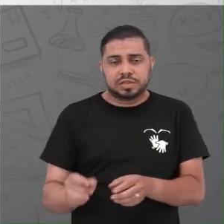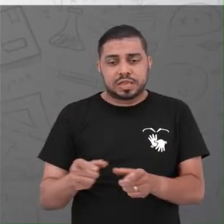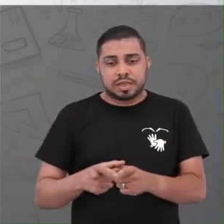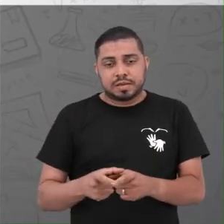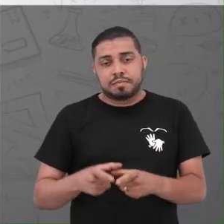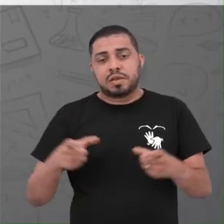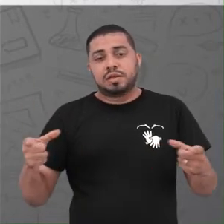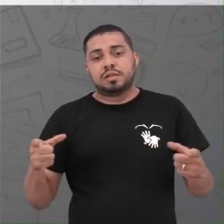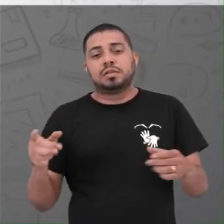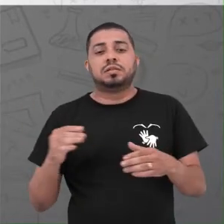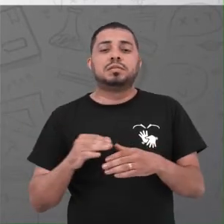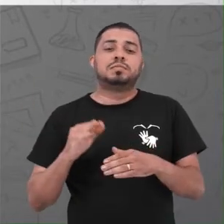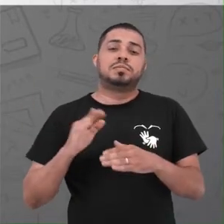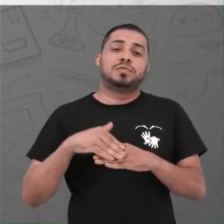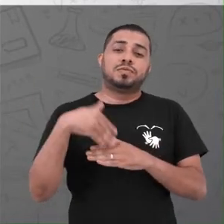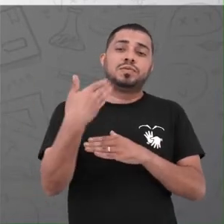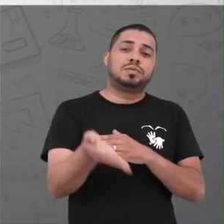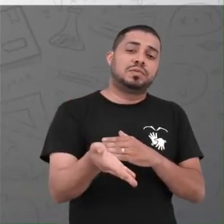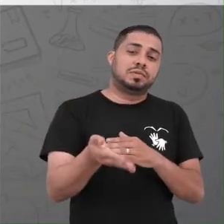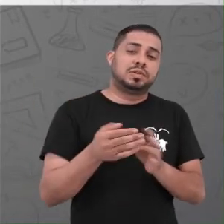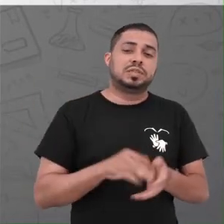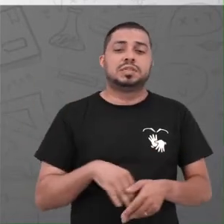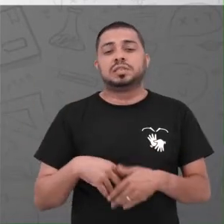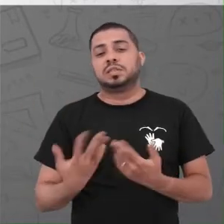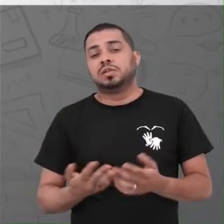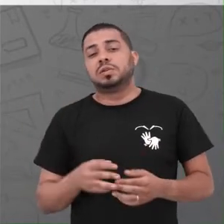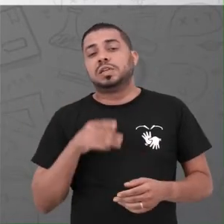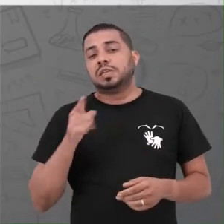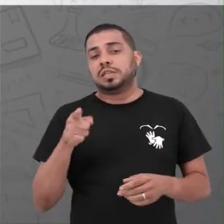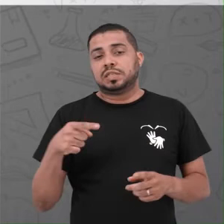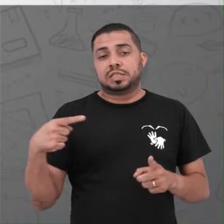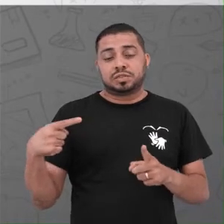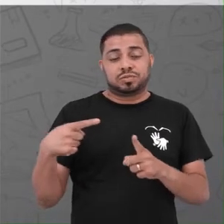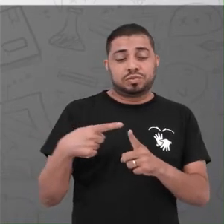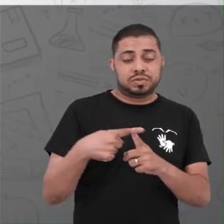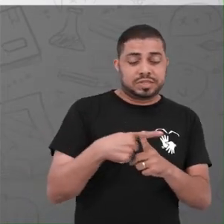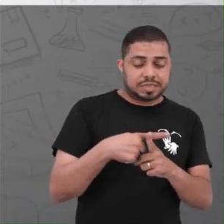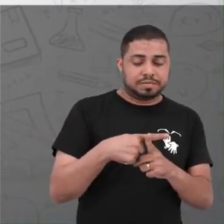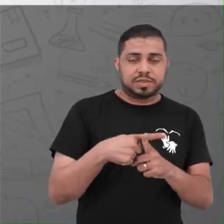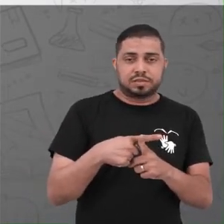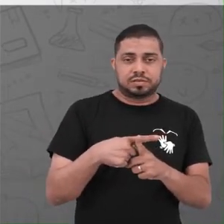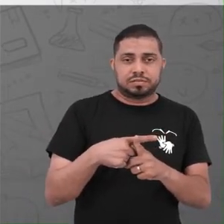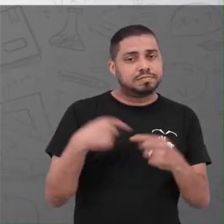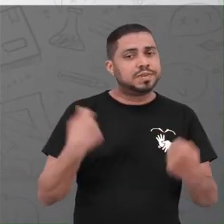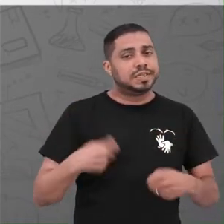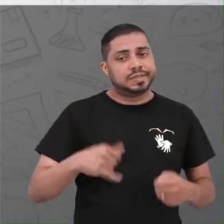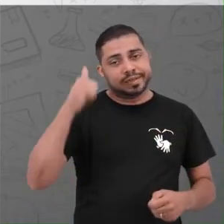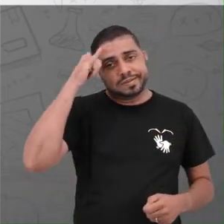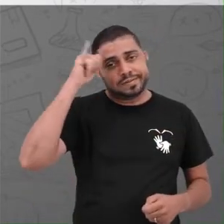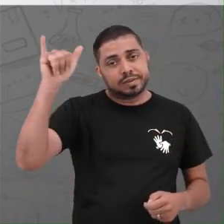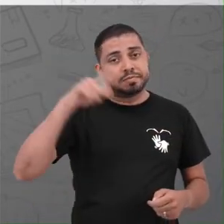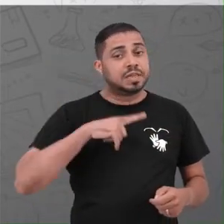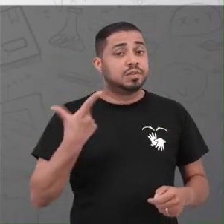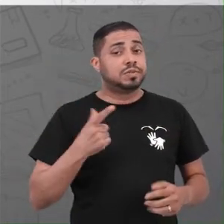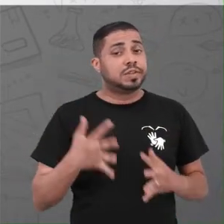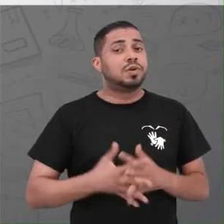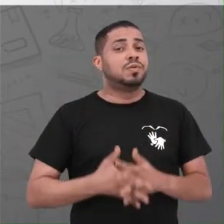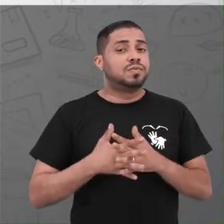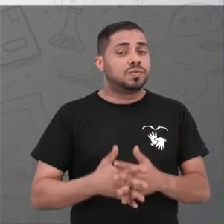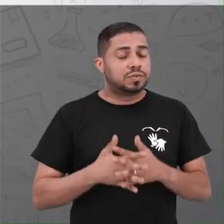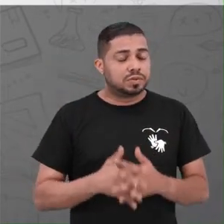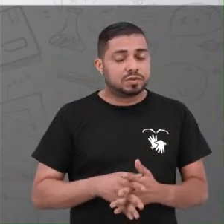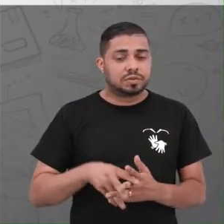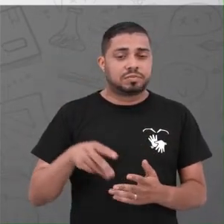fora. Então o cruzamento, como nessa situação aqui, ela deve ser evitada, para que não haja ali confusão na hora da